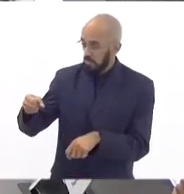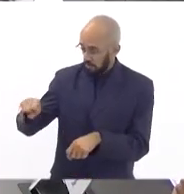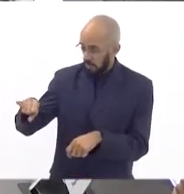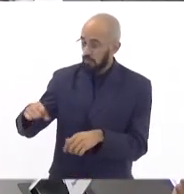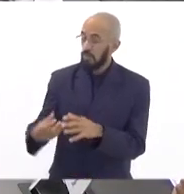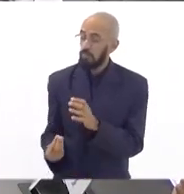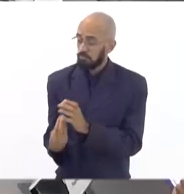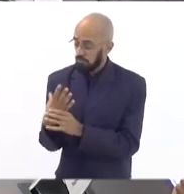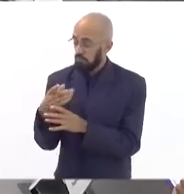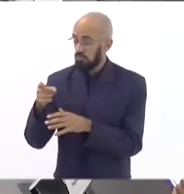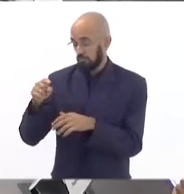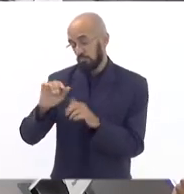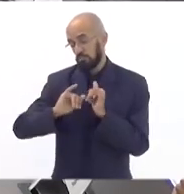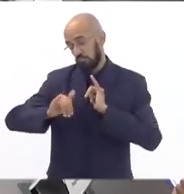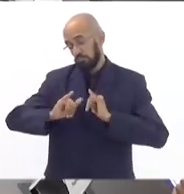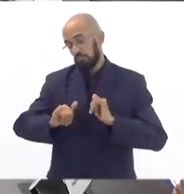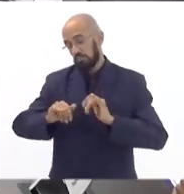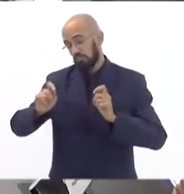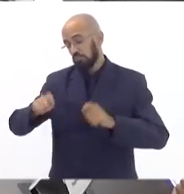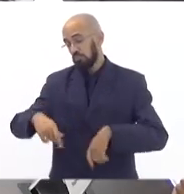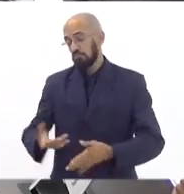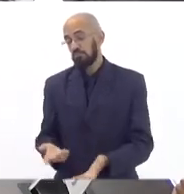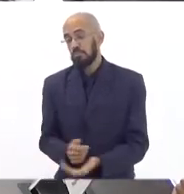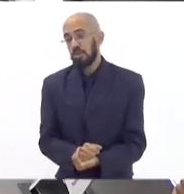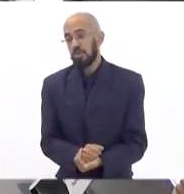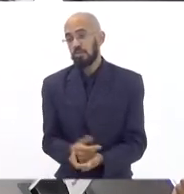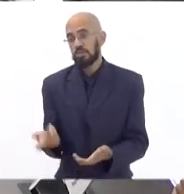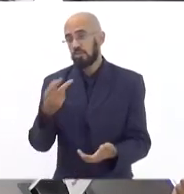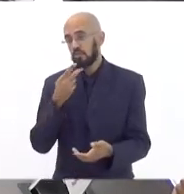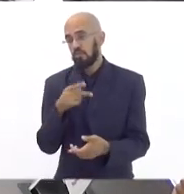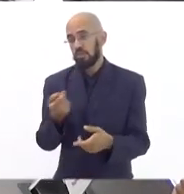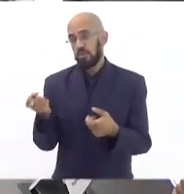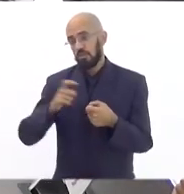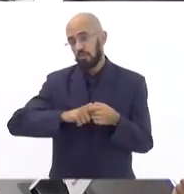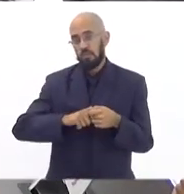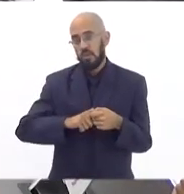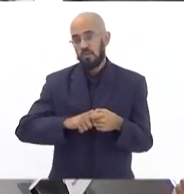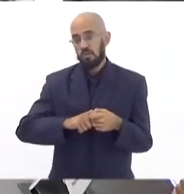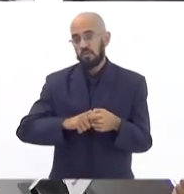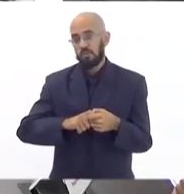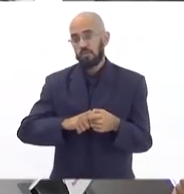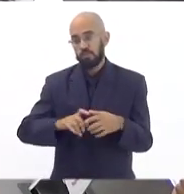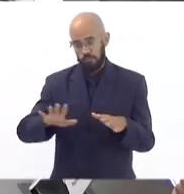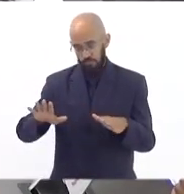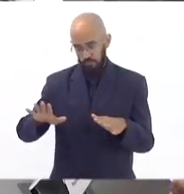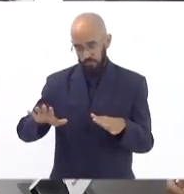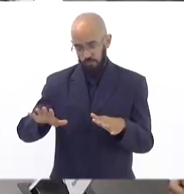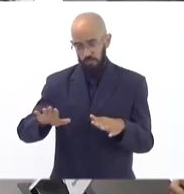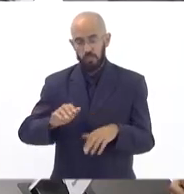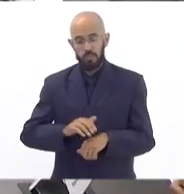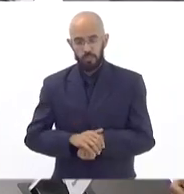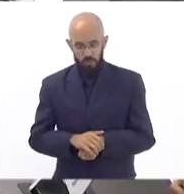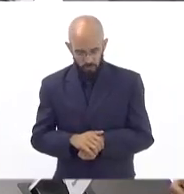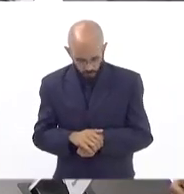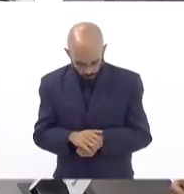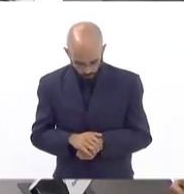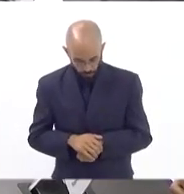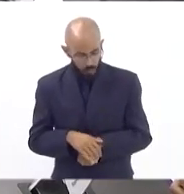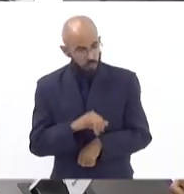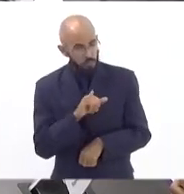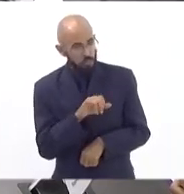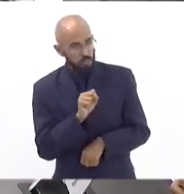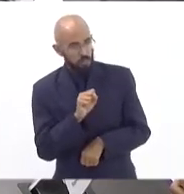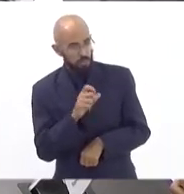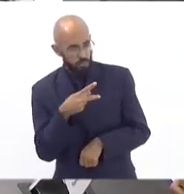como a informação Essa é a grande questão só a gente volta no ponto sobre a existência da titulação que ele não é nessa hora que que é o isq